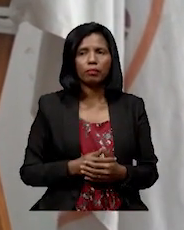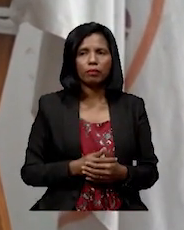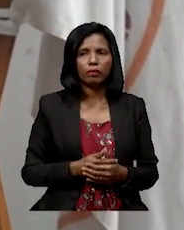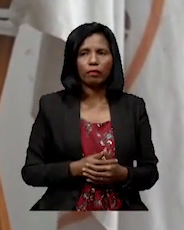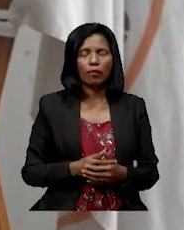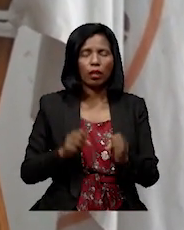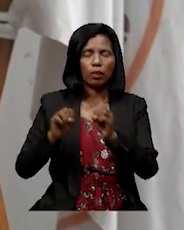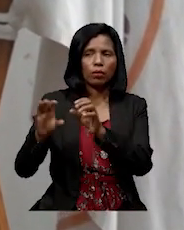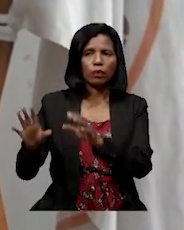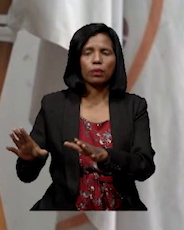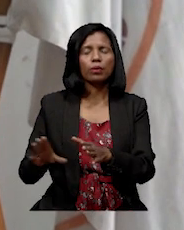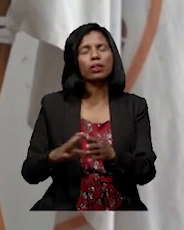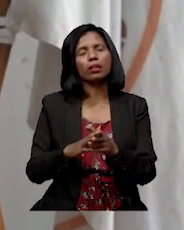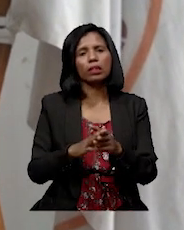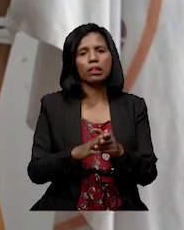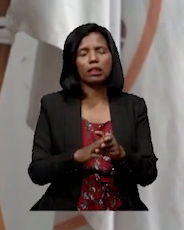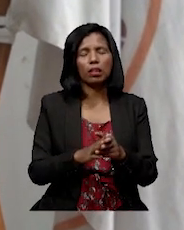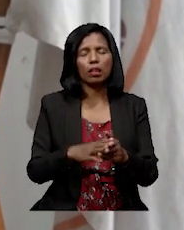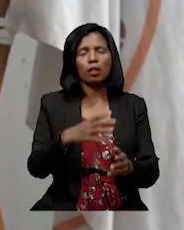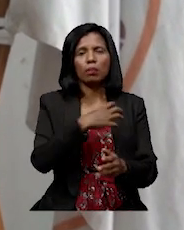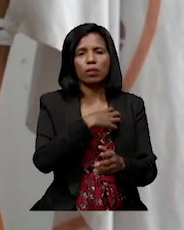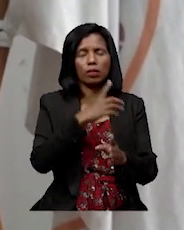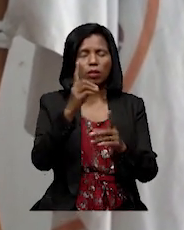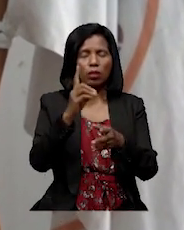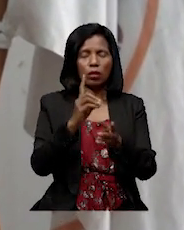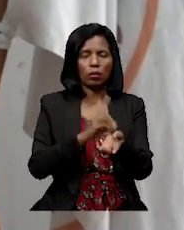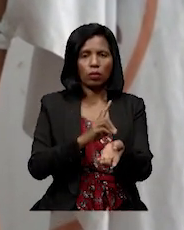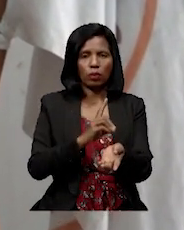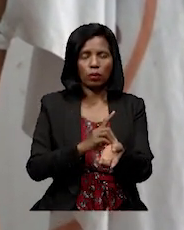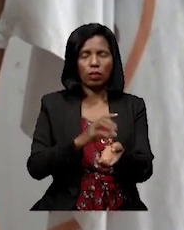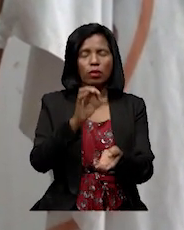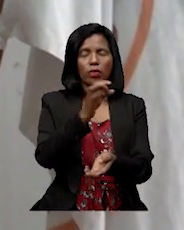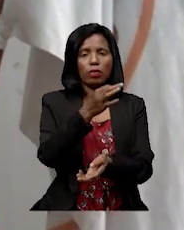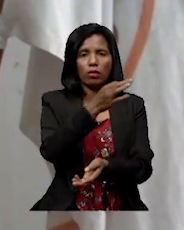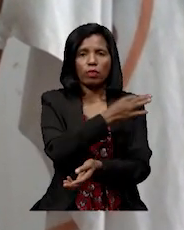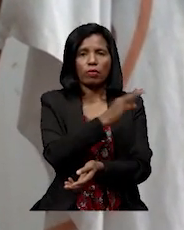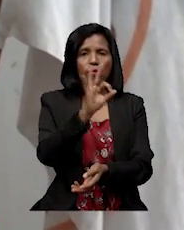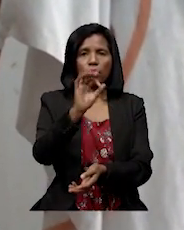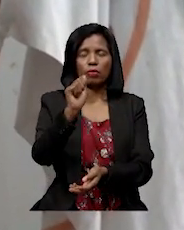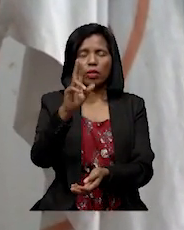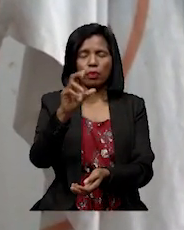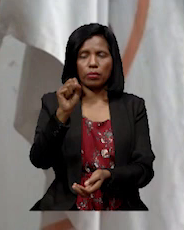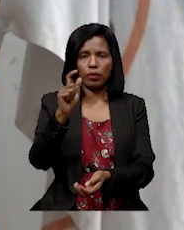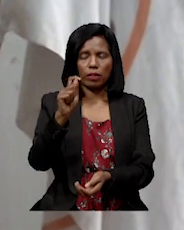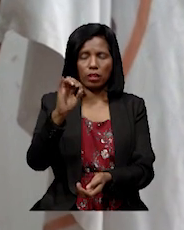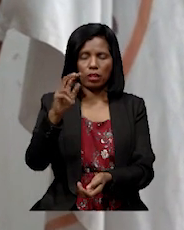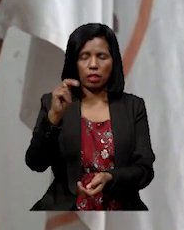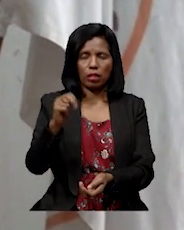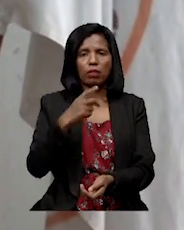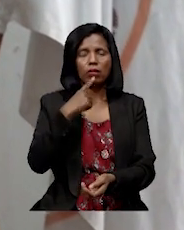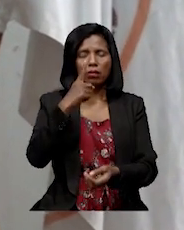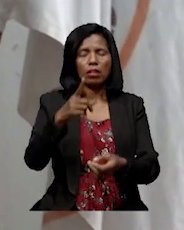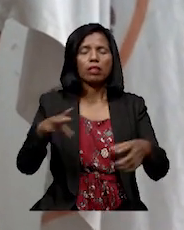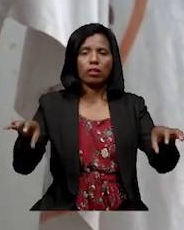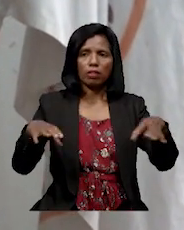Exenora comissário-geral PNTL, Dr. Faustino da Costa, no dar comandante-geral da PNTL, com razão, durante minha